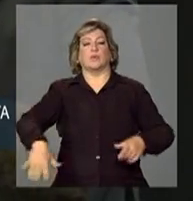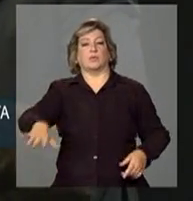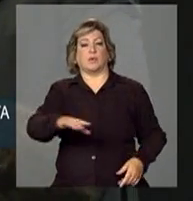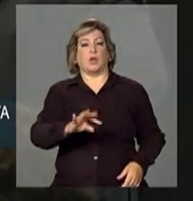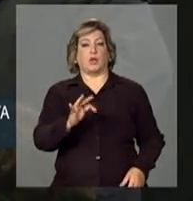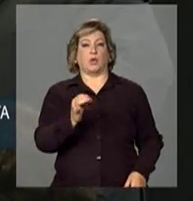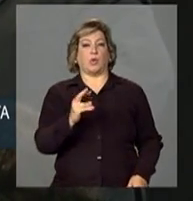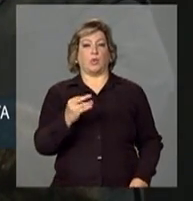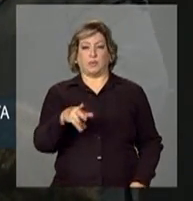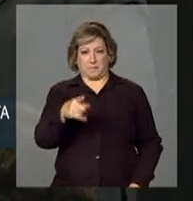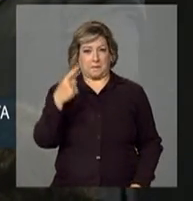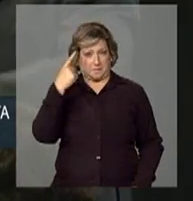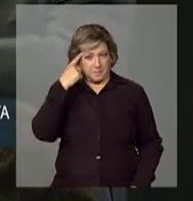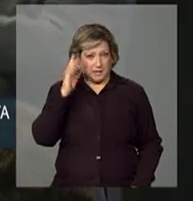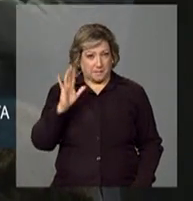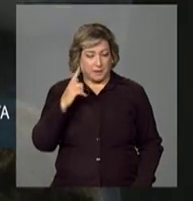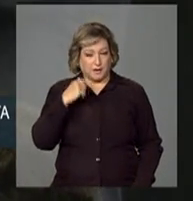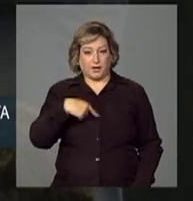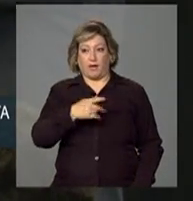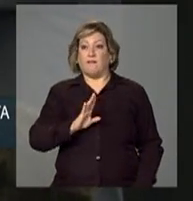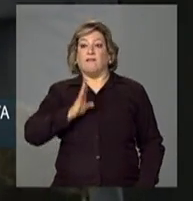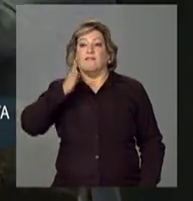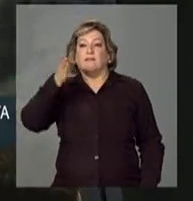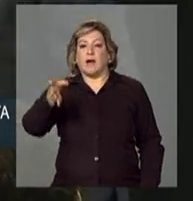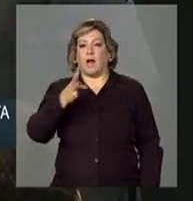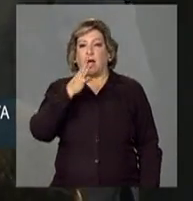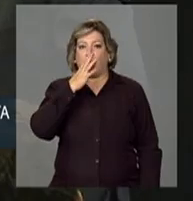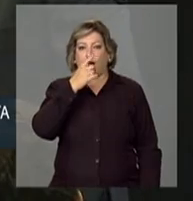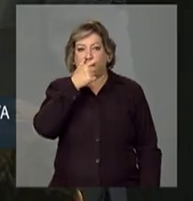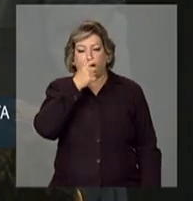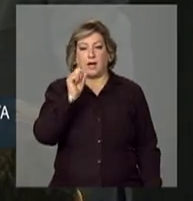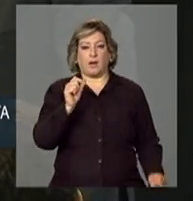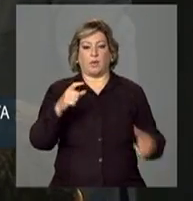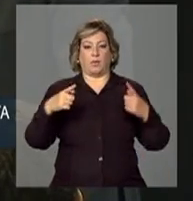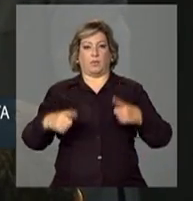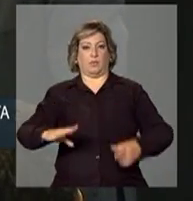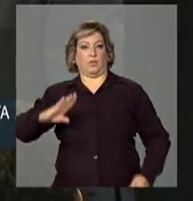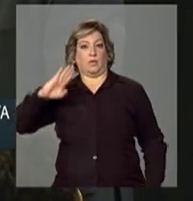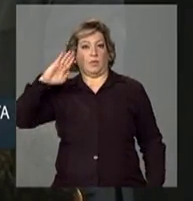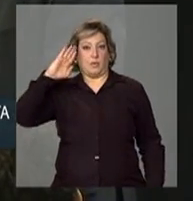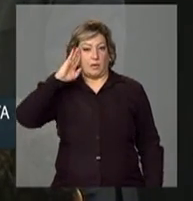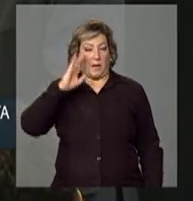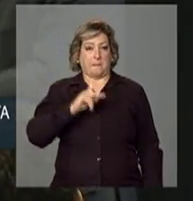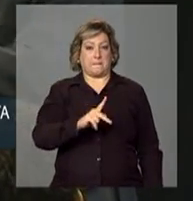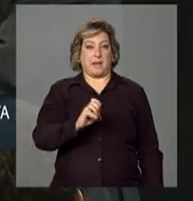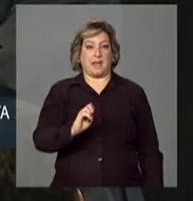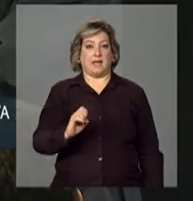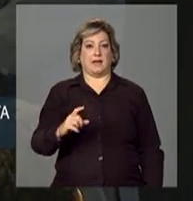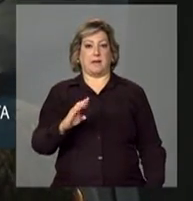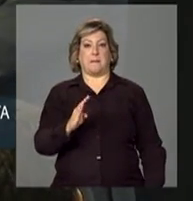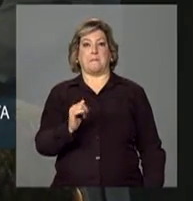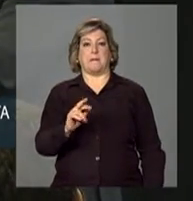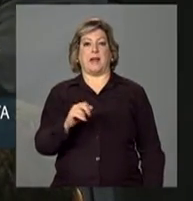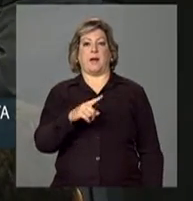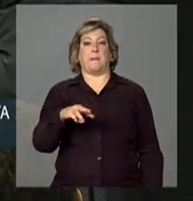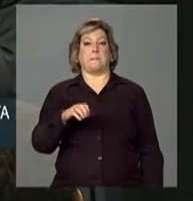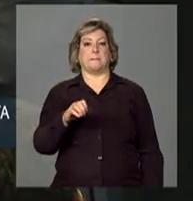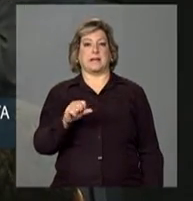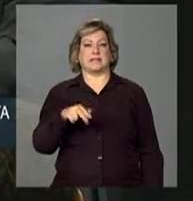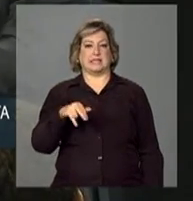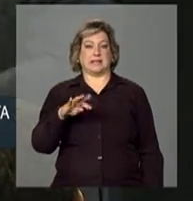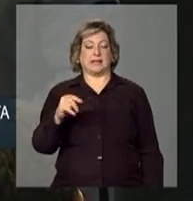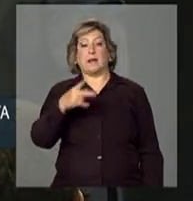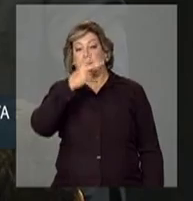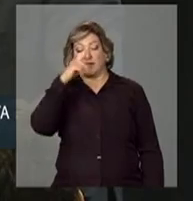pensou a gente poder ir lá no quartel da PE, na Barão de Mesquita, e as pessoas que